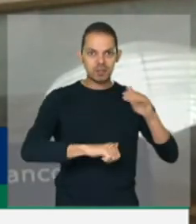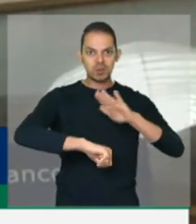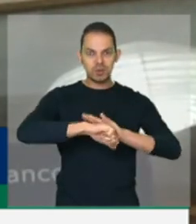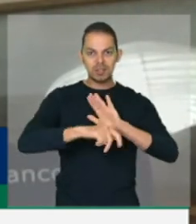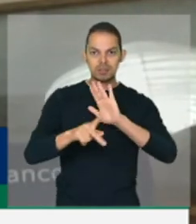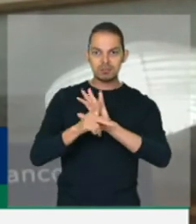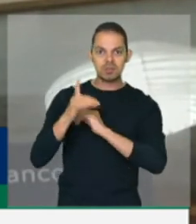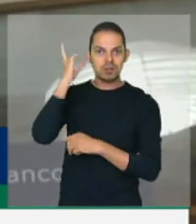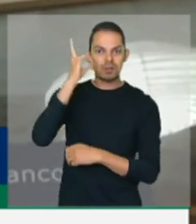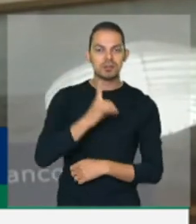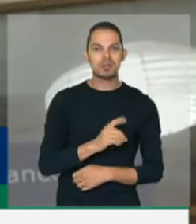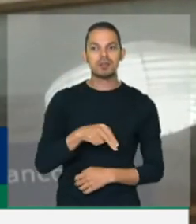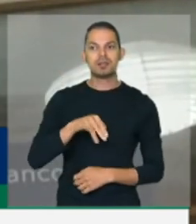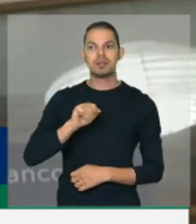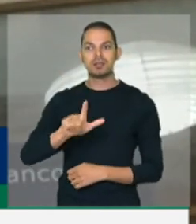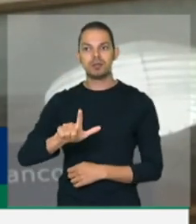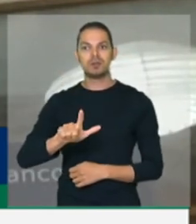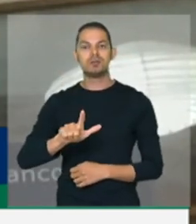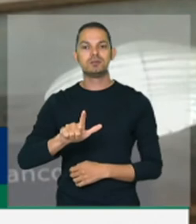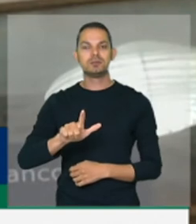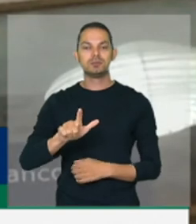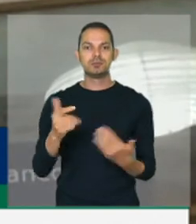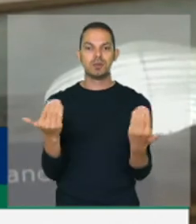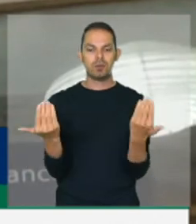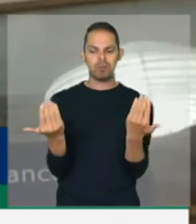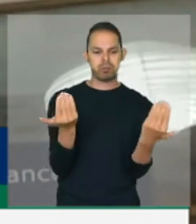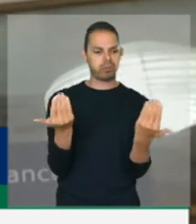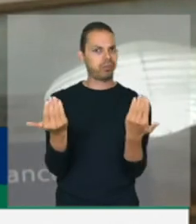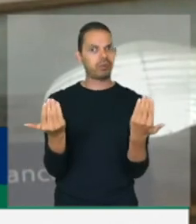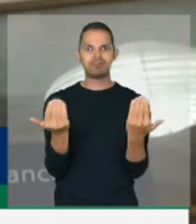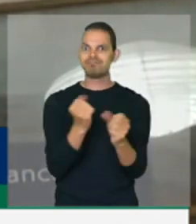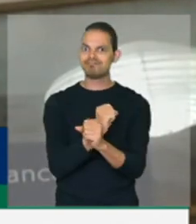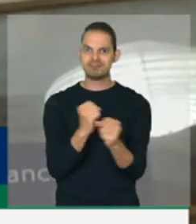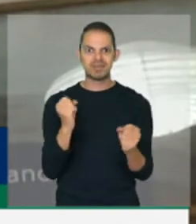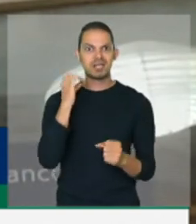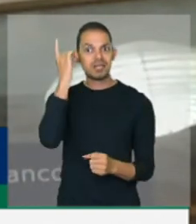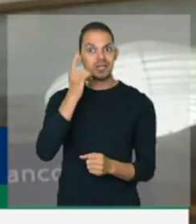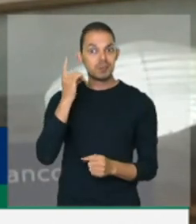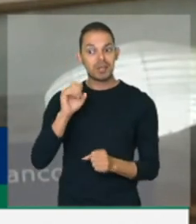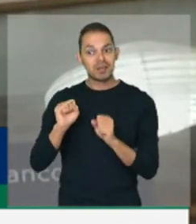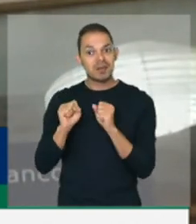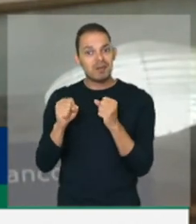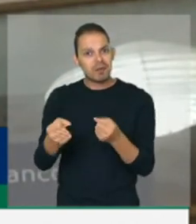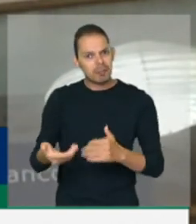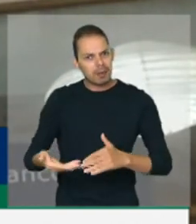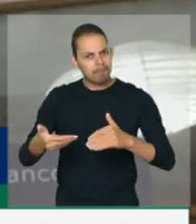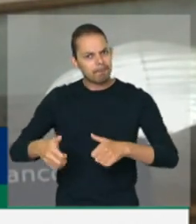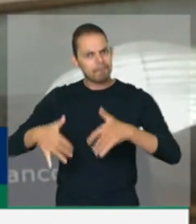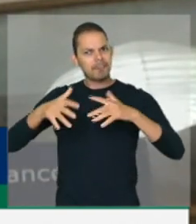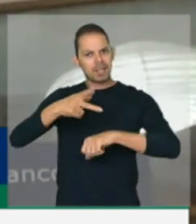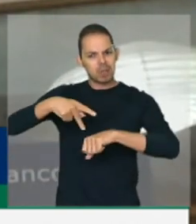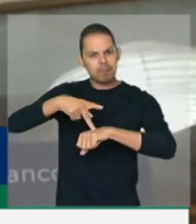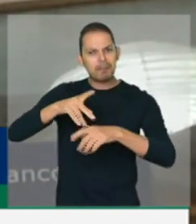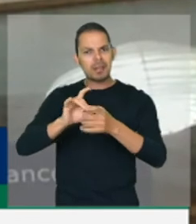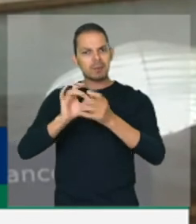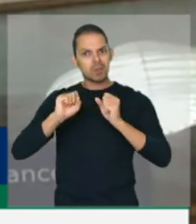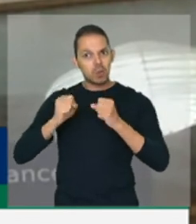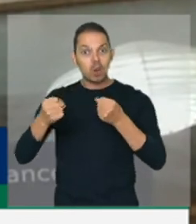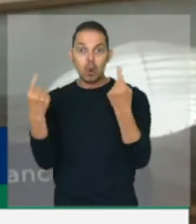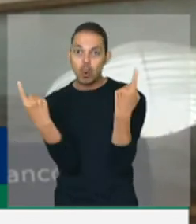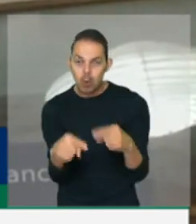deputado Daniel Silveira. Não pode se fazer simetria nisso. O deputado Márcio Moreira Alves defendeu o parlamento, defendeu o país, defendeu a democracia contra